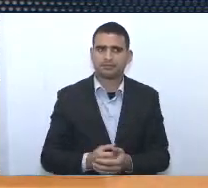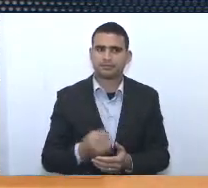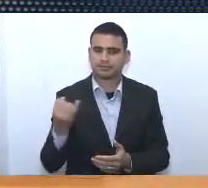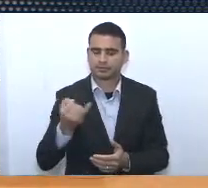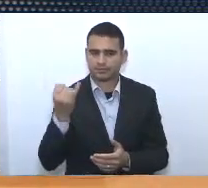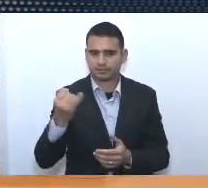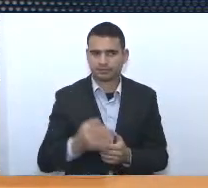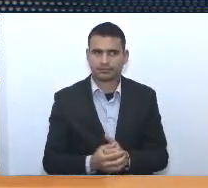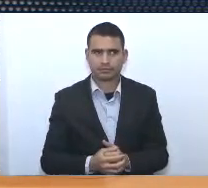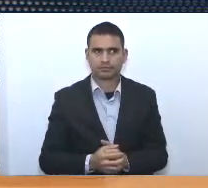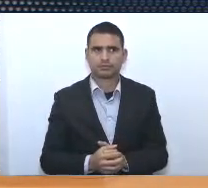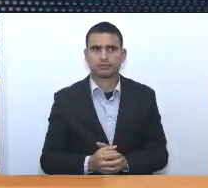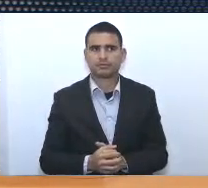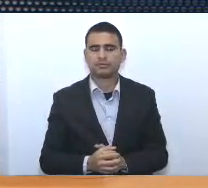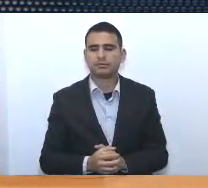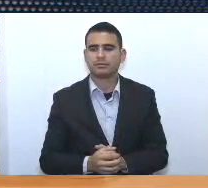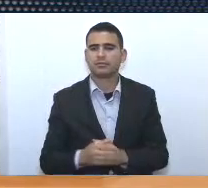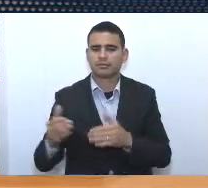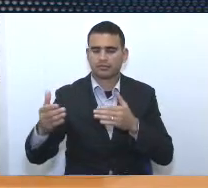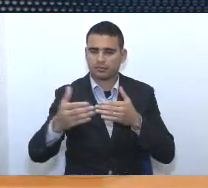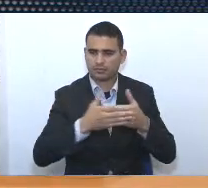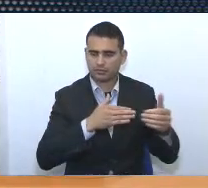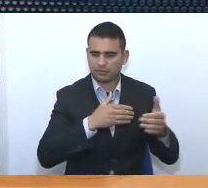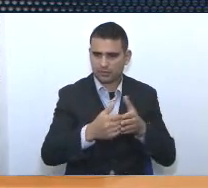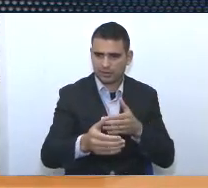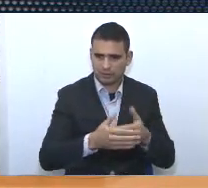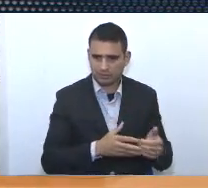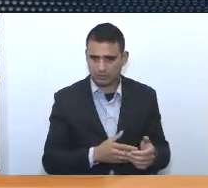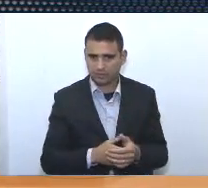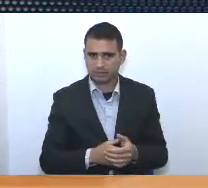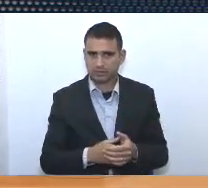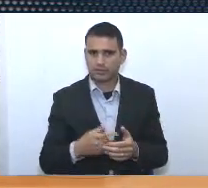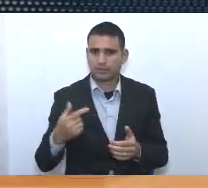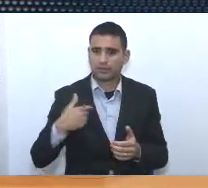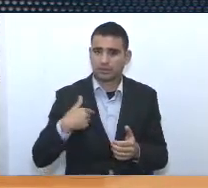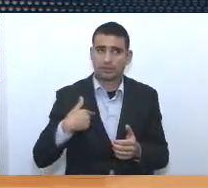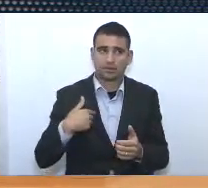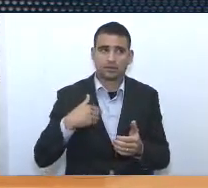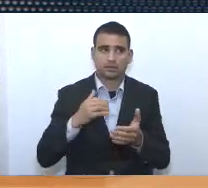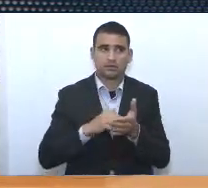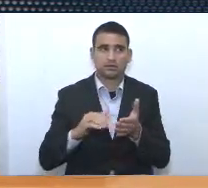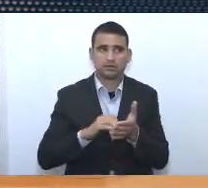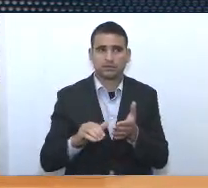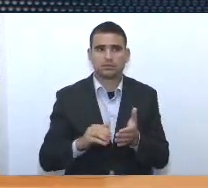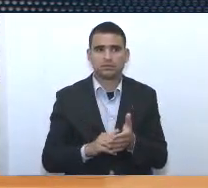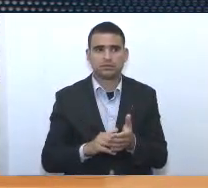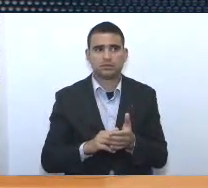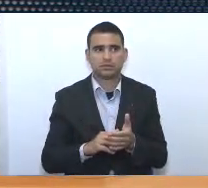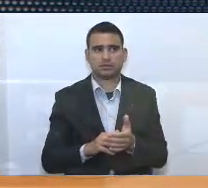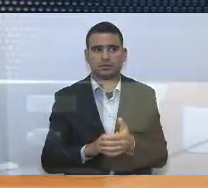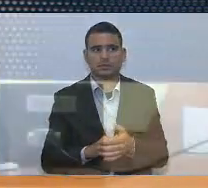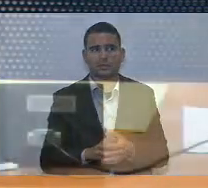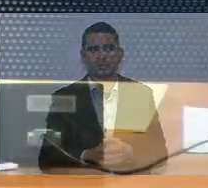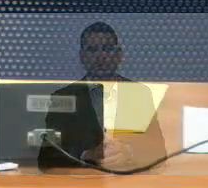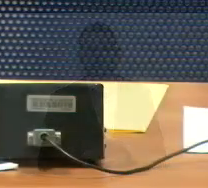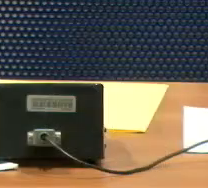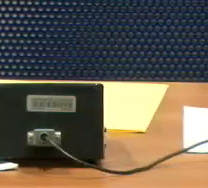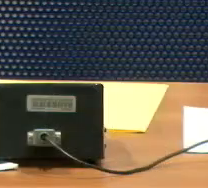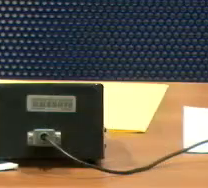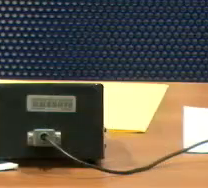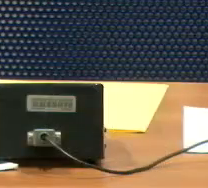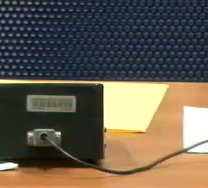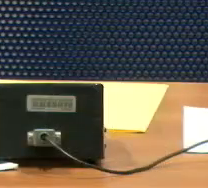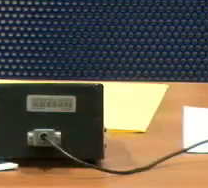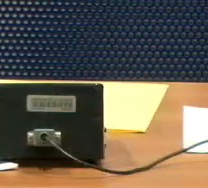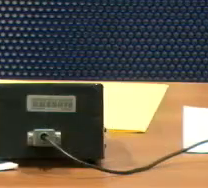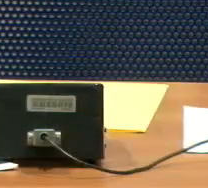eu queria deixar claro que, independente de eu estar num cargo de secretário adjunto ou não, eu sempre